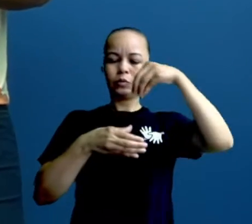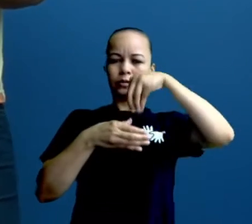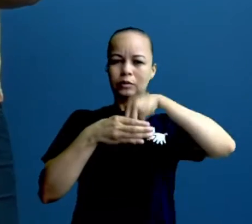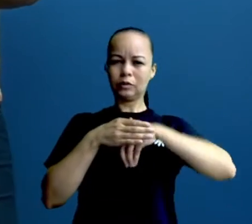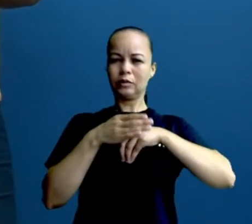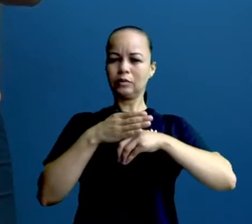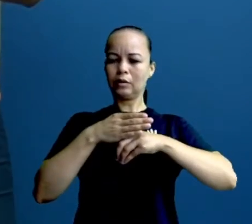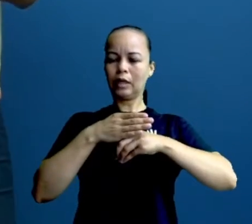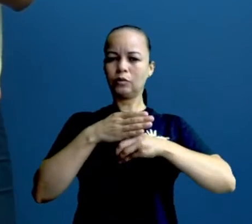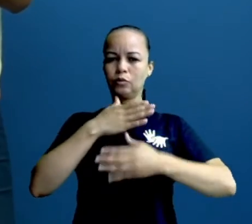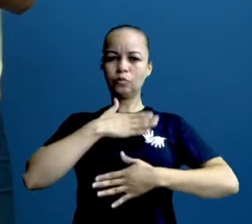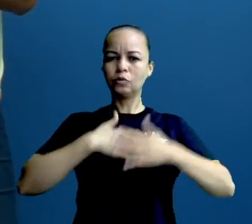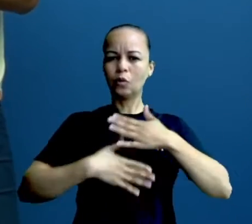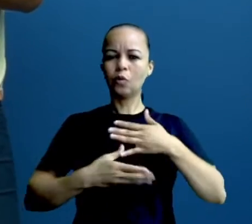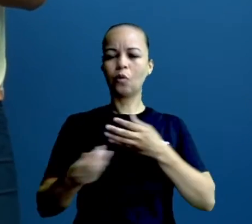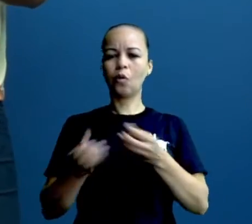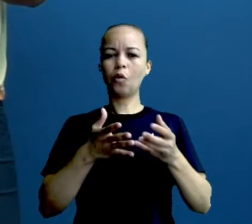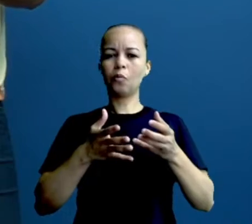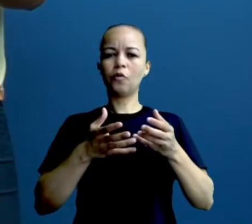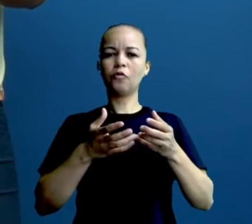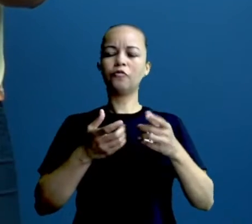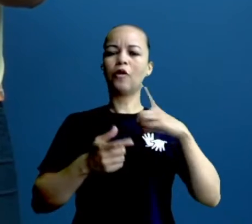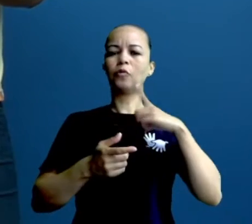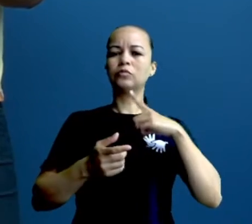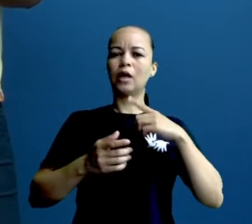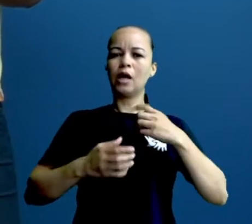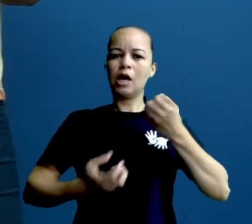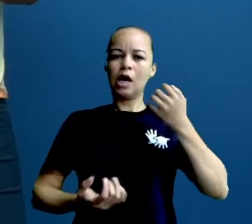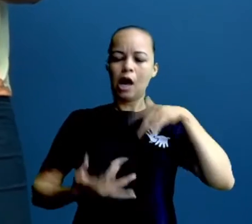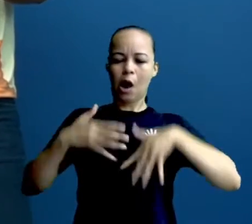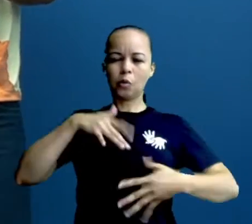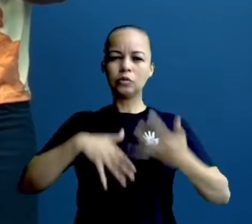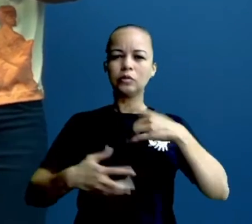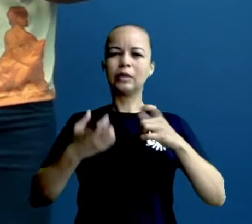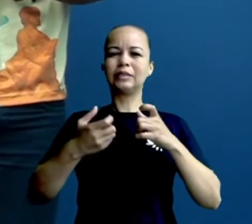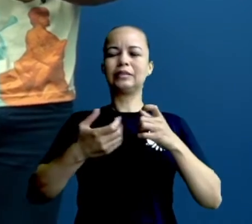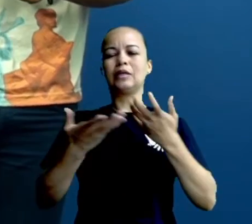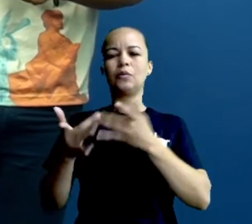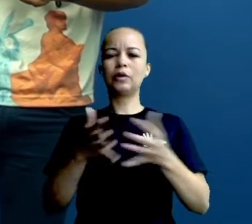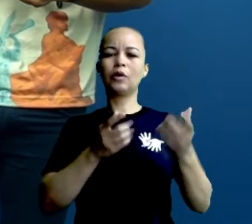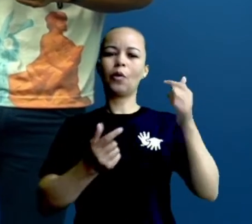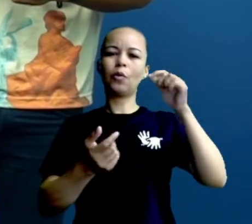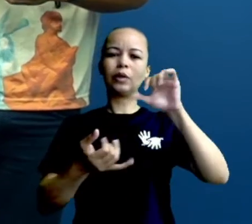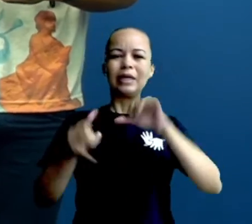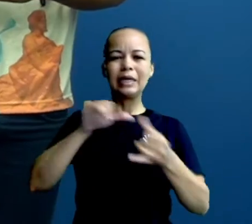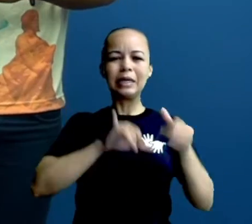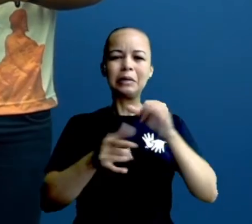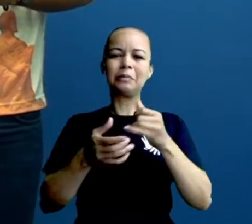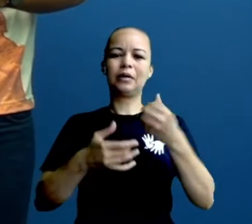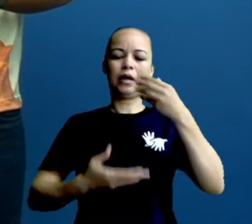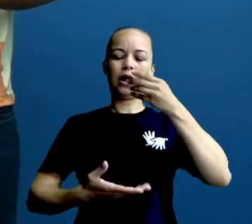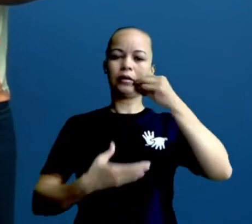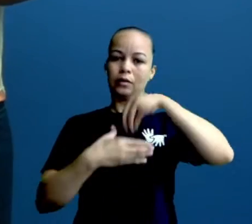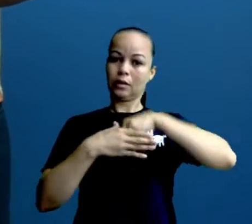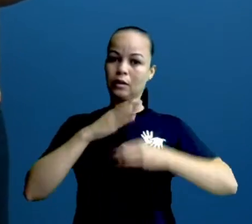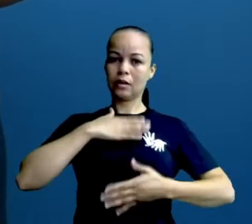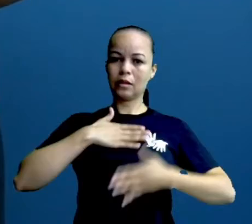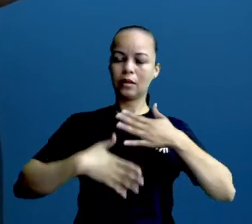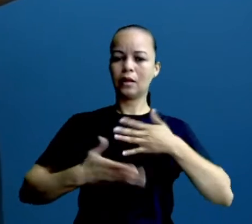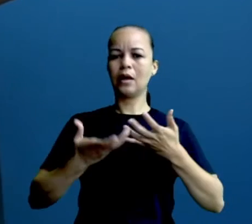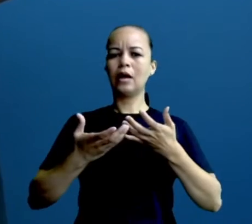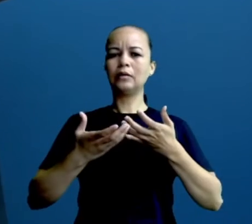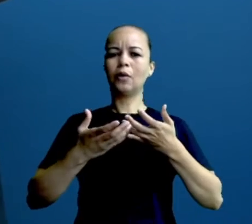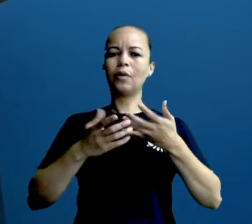introduzidas em um organismo, vão provocar alterações bioquímicas nesse organismo. Então, a gente classifica